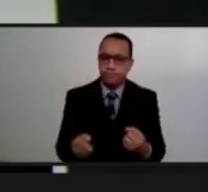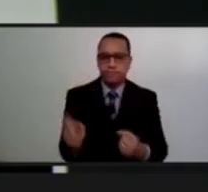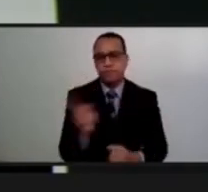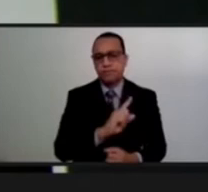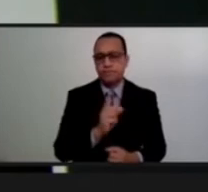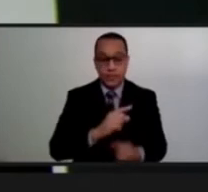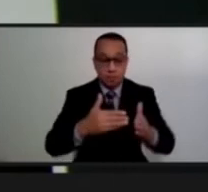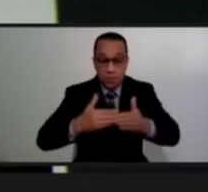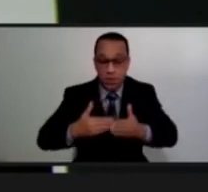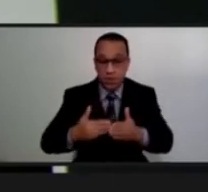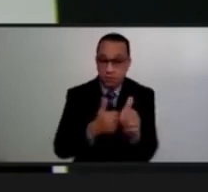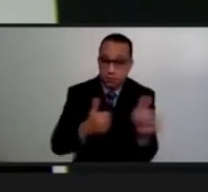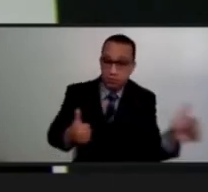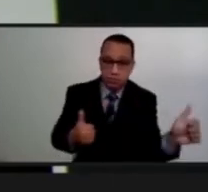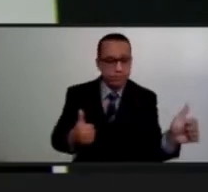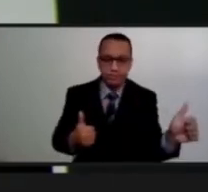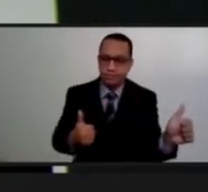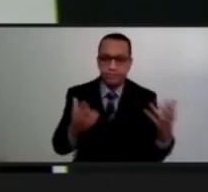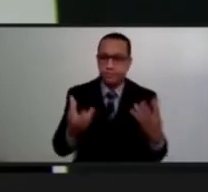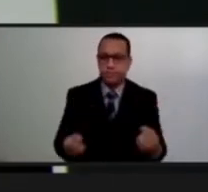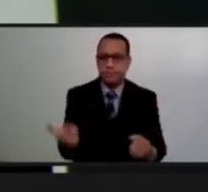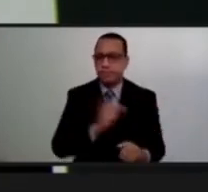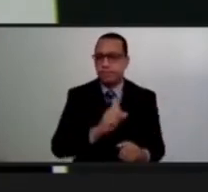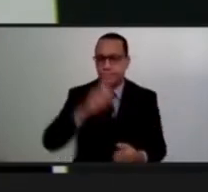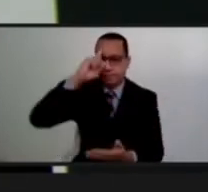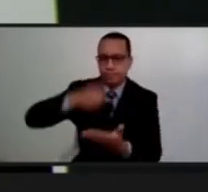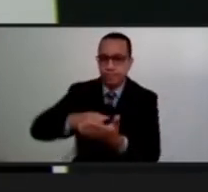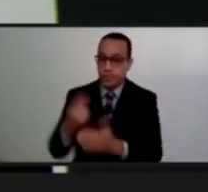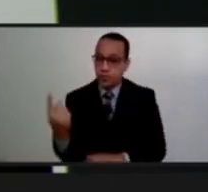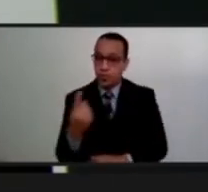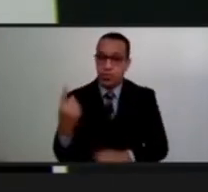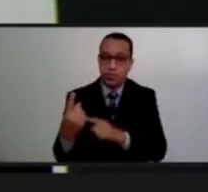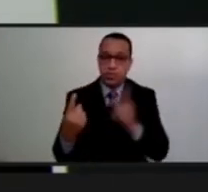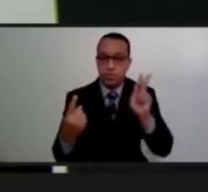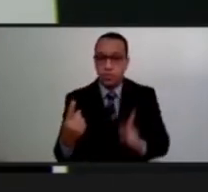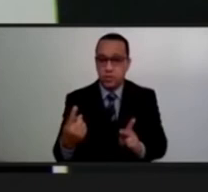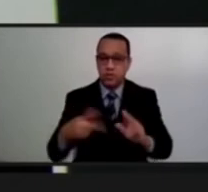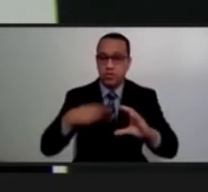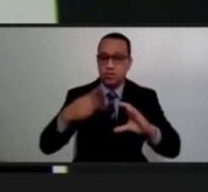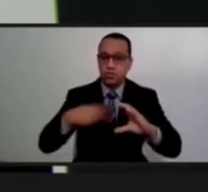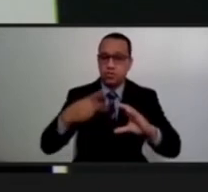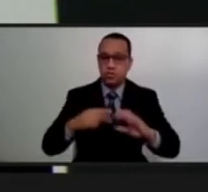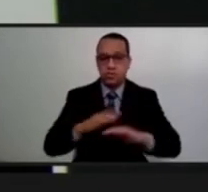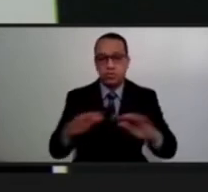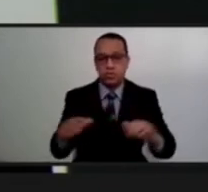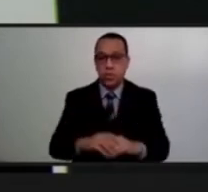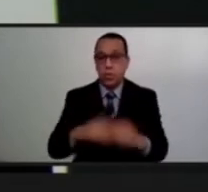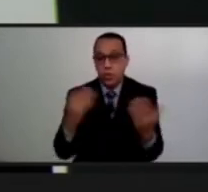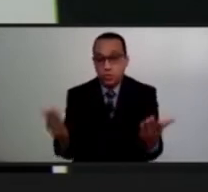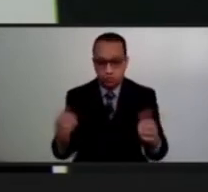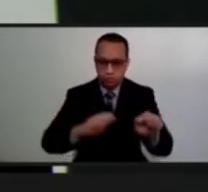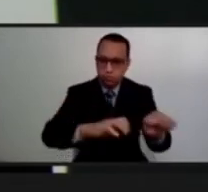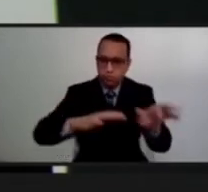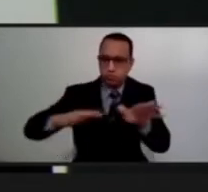pedido de afastamento prévio por decisão unilateral do presidente da Câmara ou por decisão colegiada